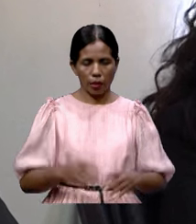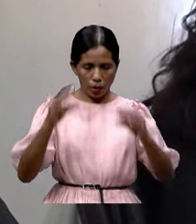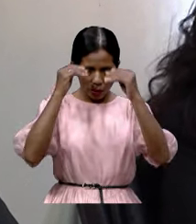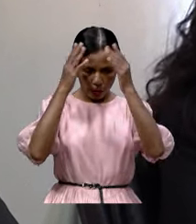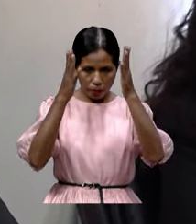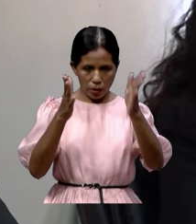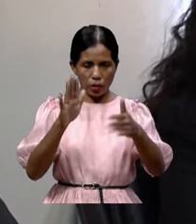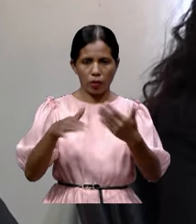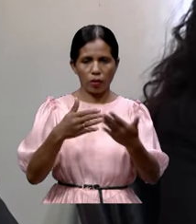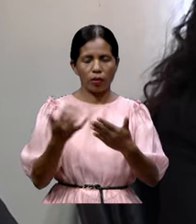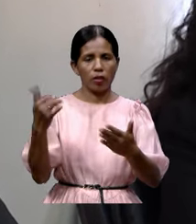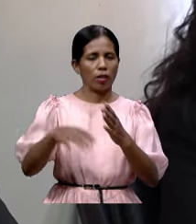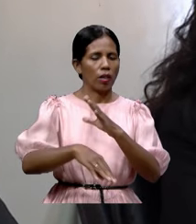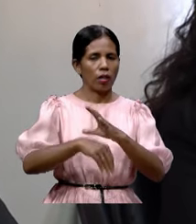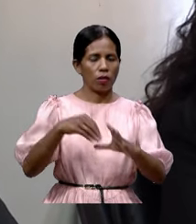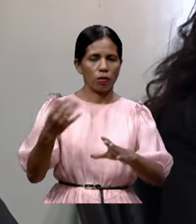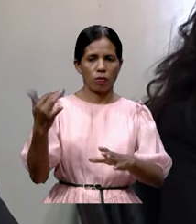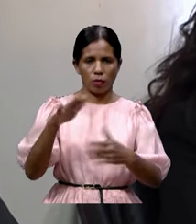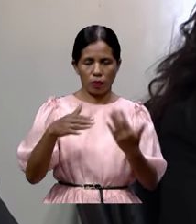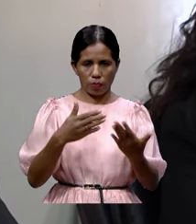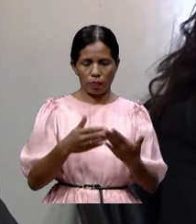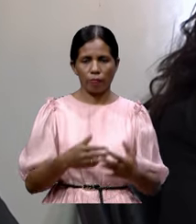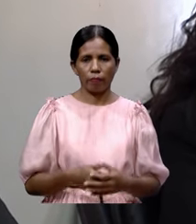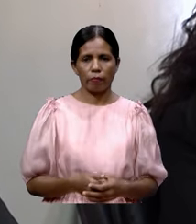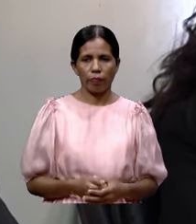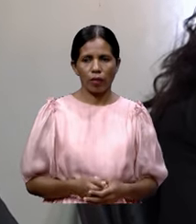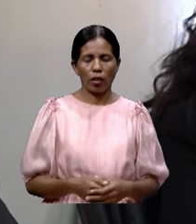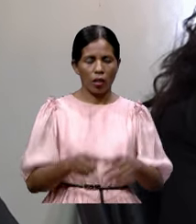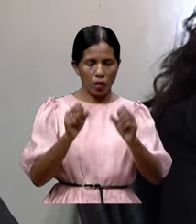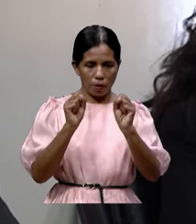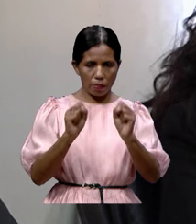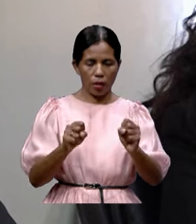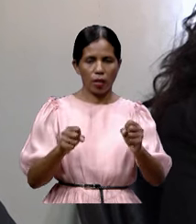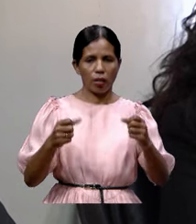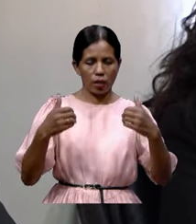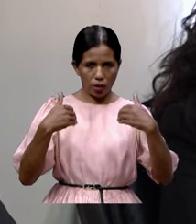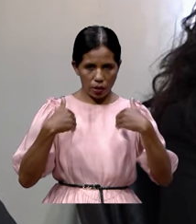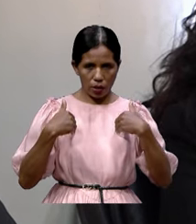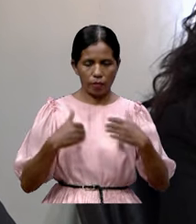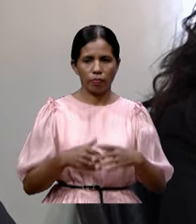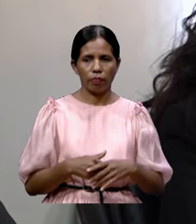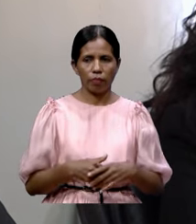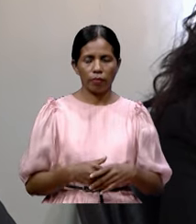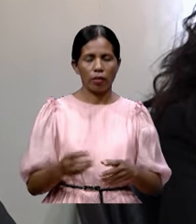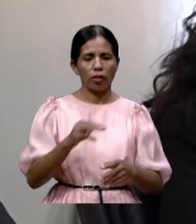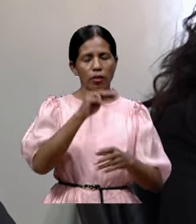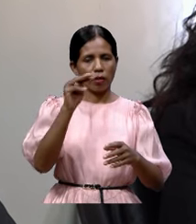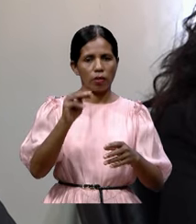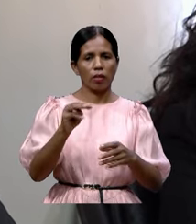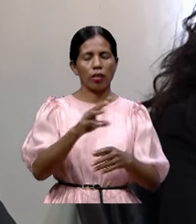Professor se é, né, se é a saída. E pele acontece de né, e é segundo